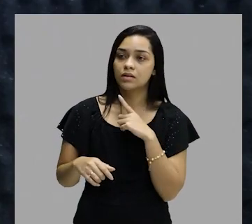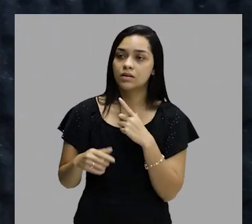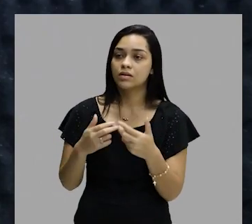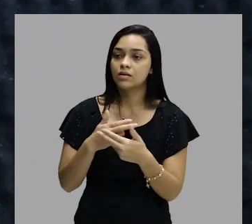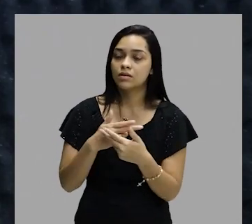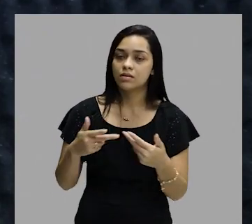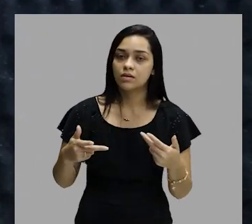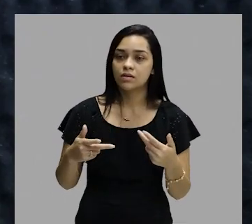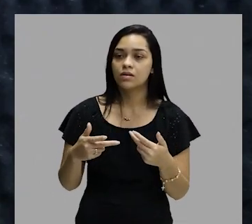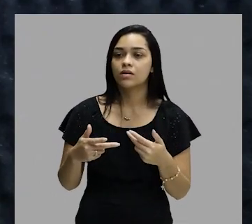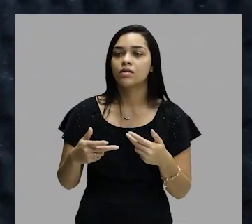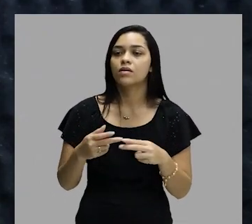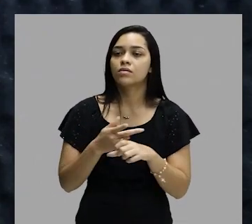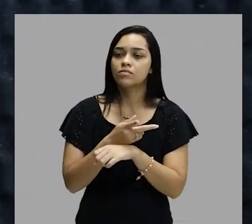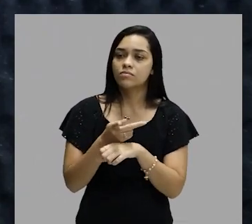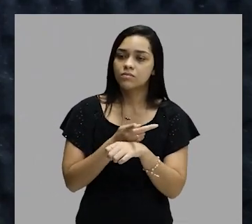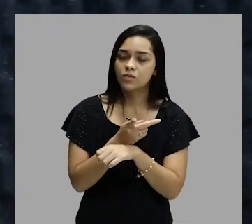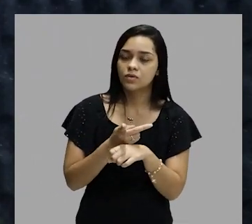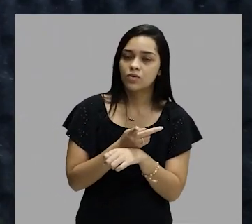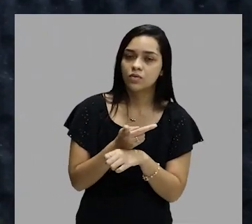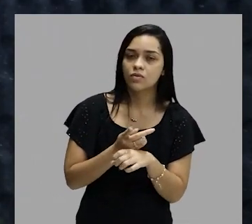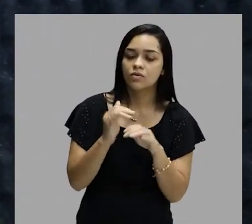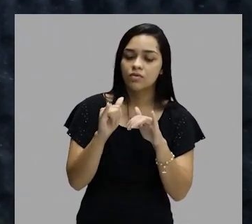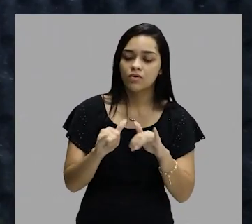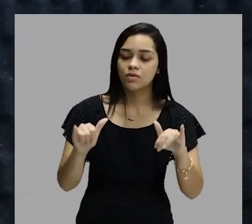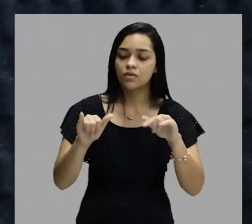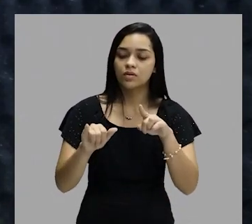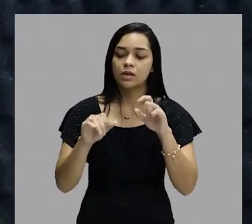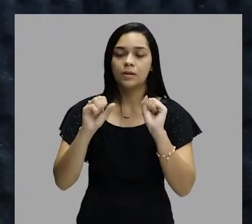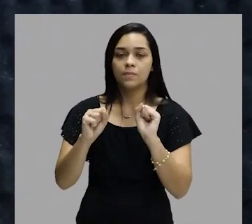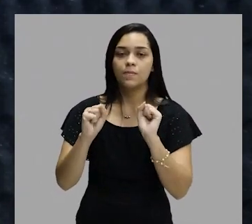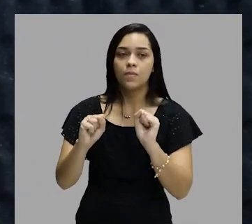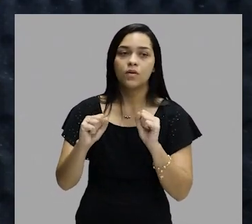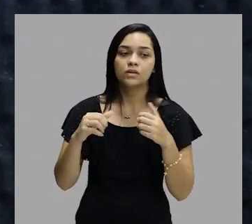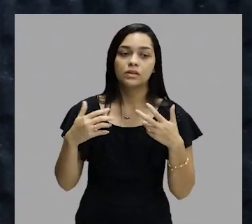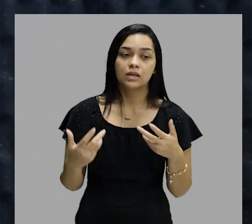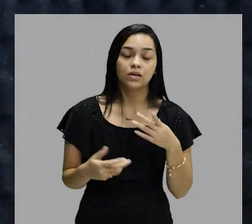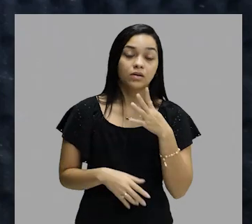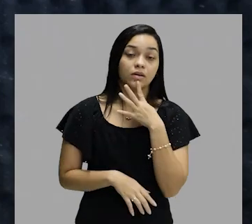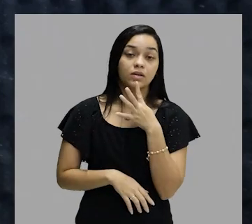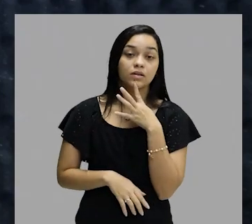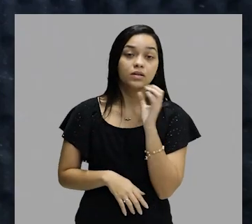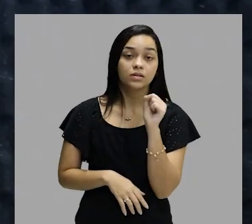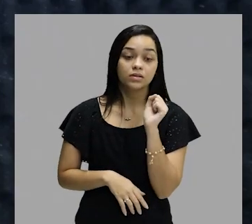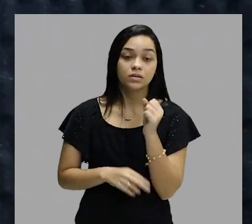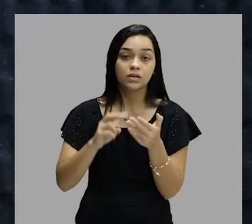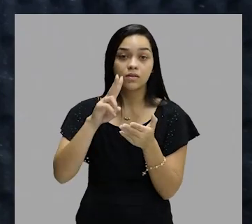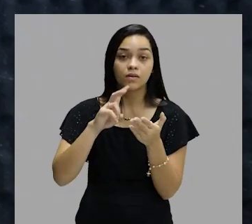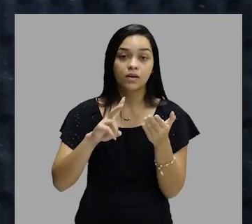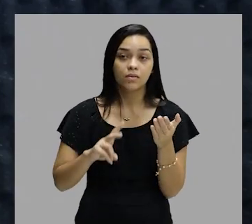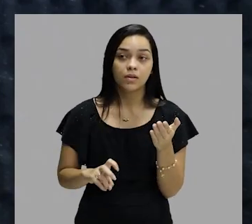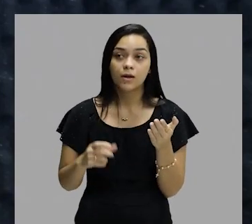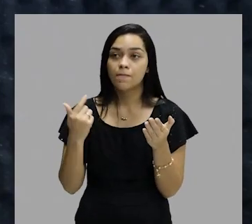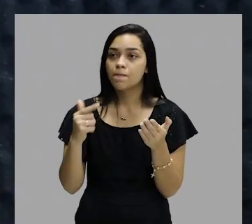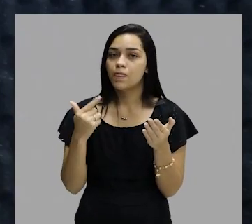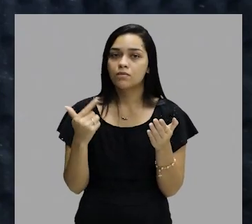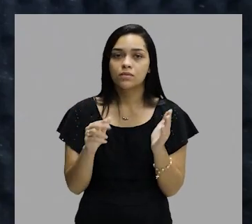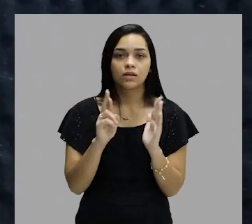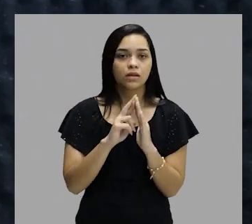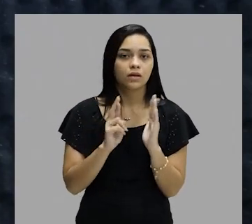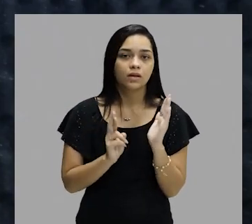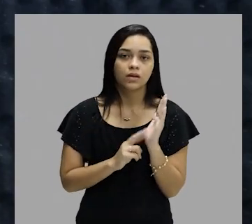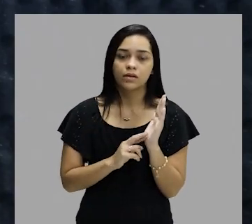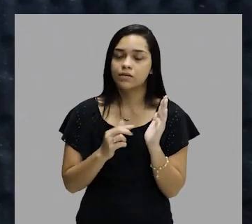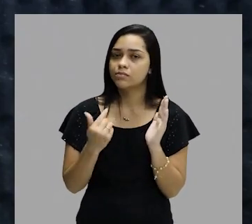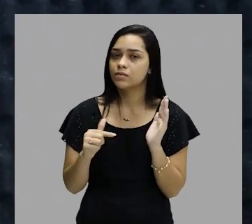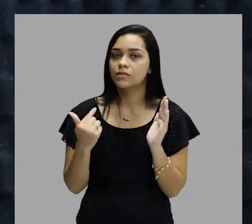essas listagens. Procure informações para você poder conhecer esses vocabulários. Não existe regra,